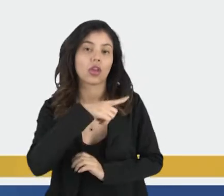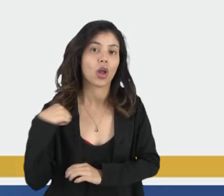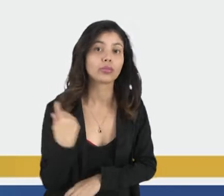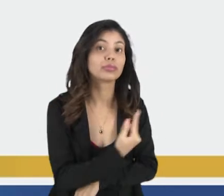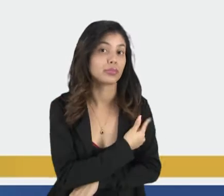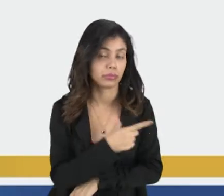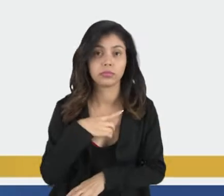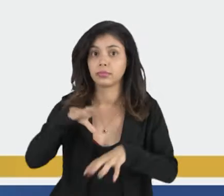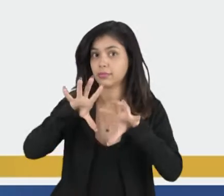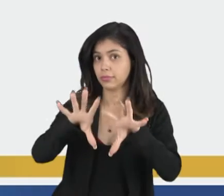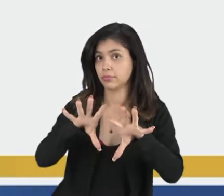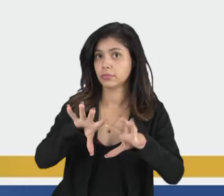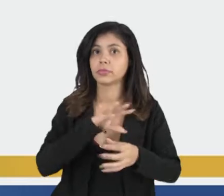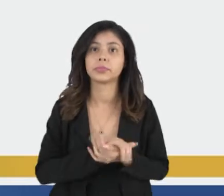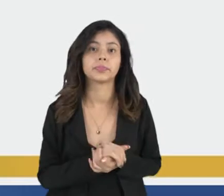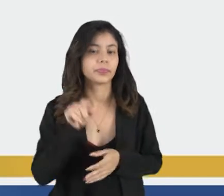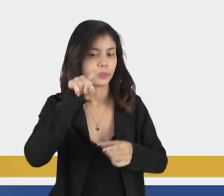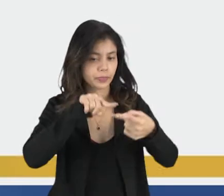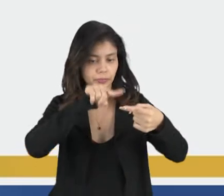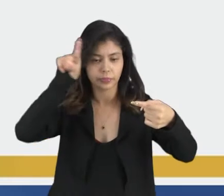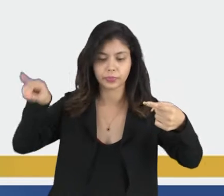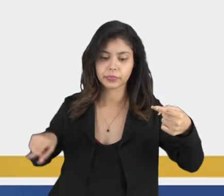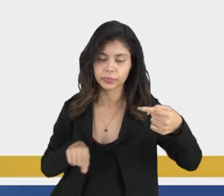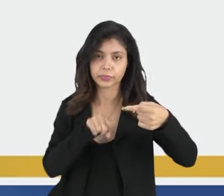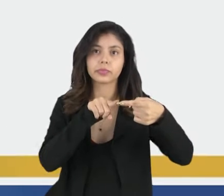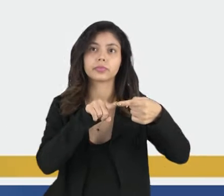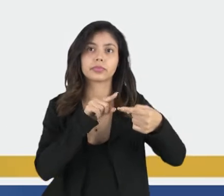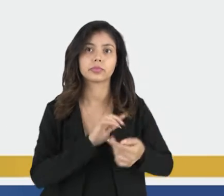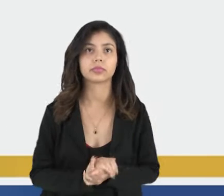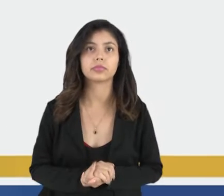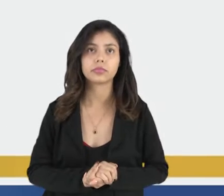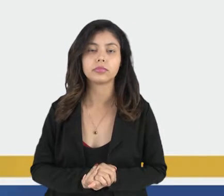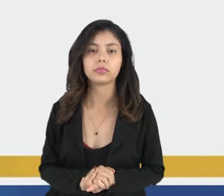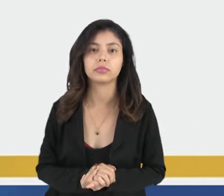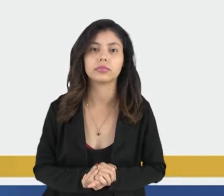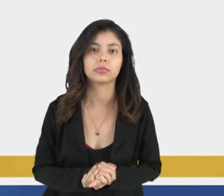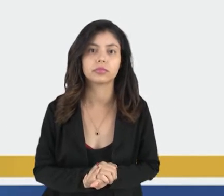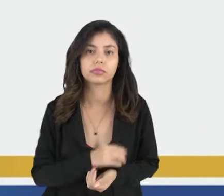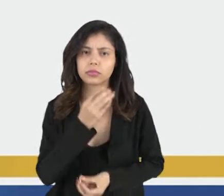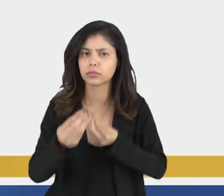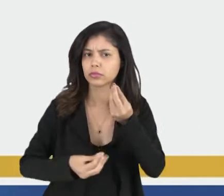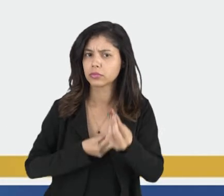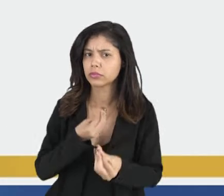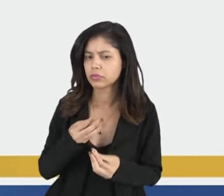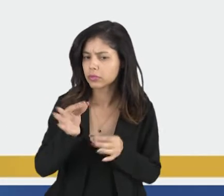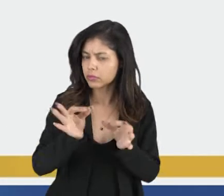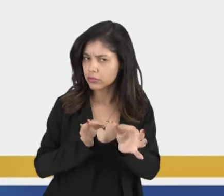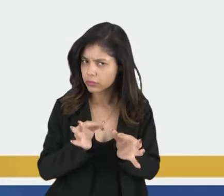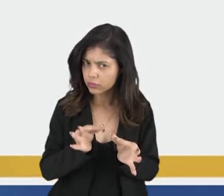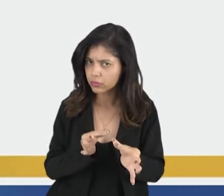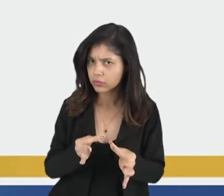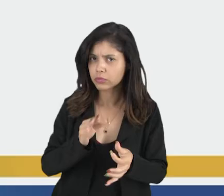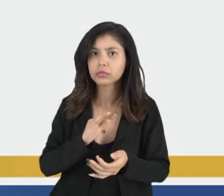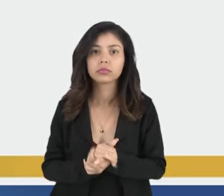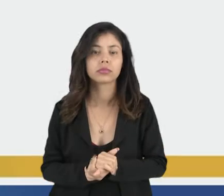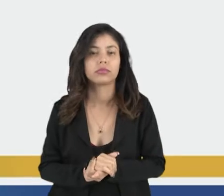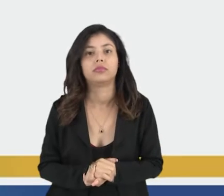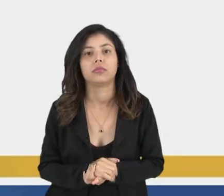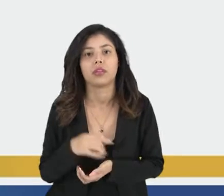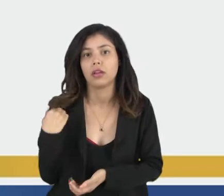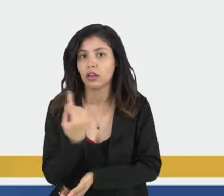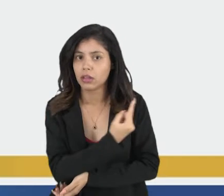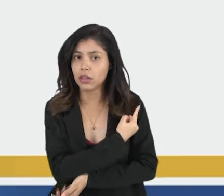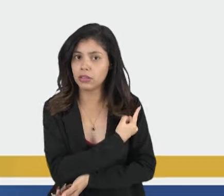aqui um círculo, tá? Quando a gente monta aquele círculo, a gente